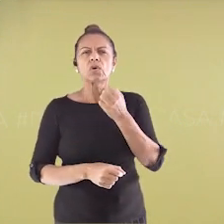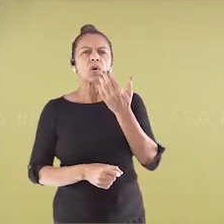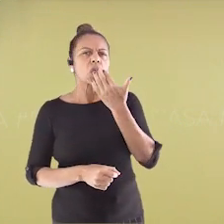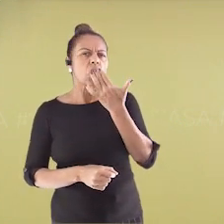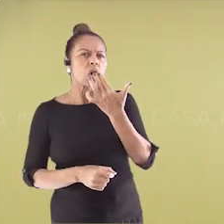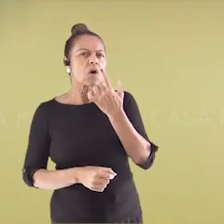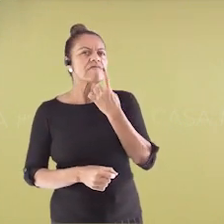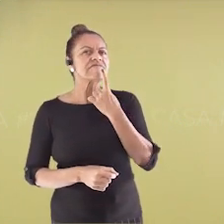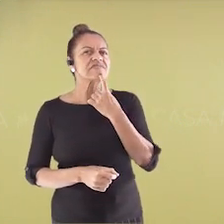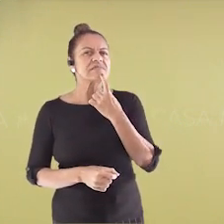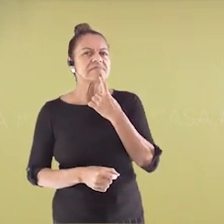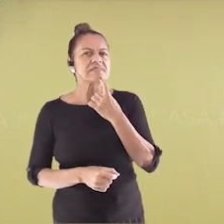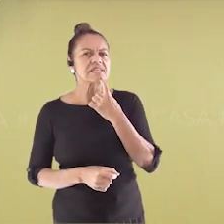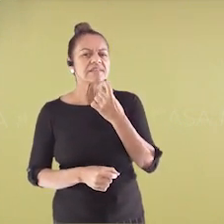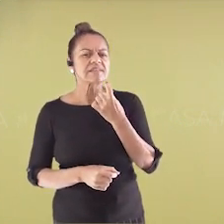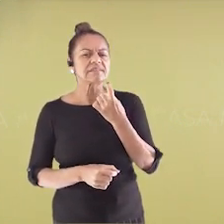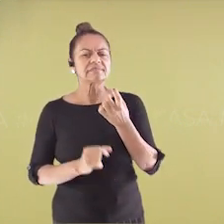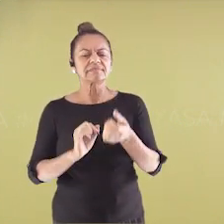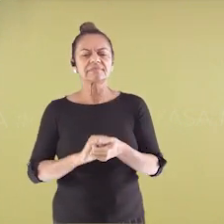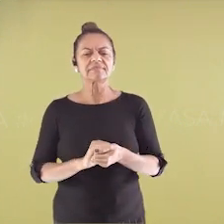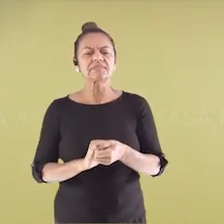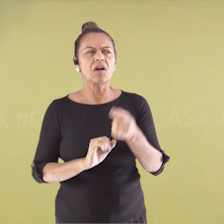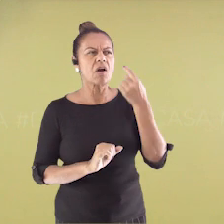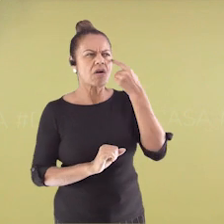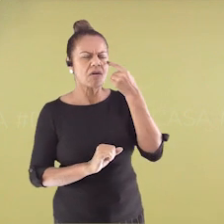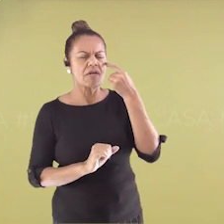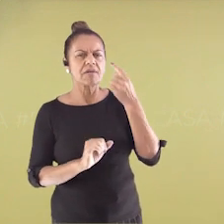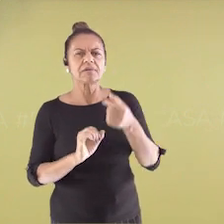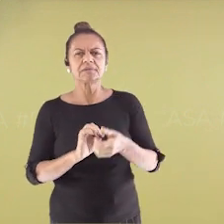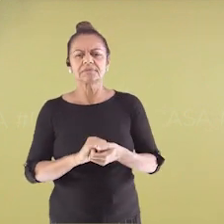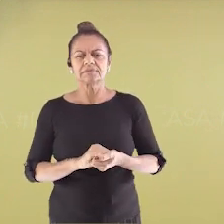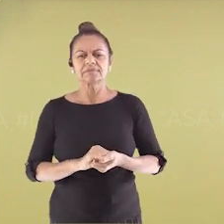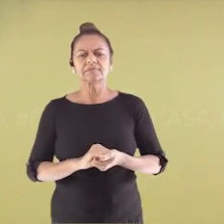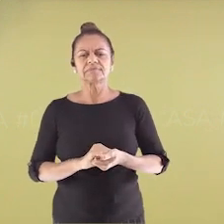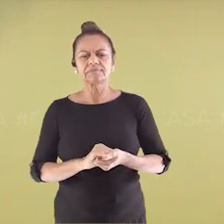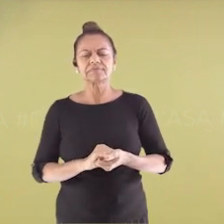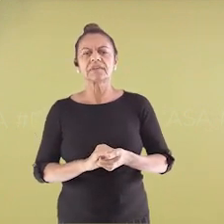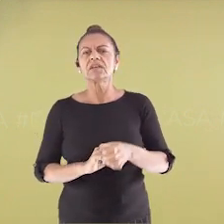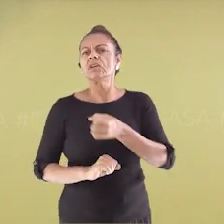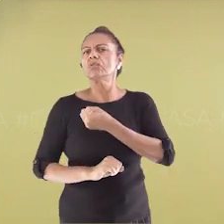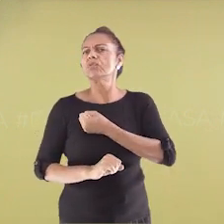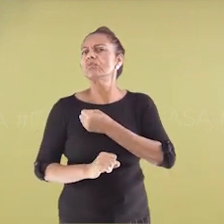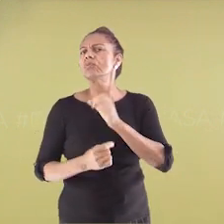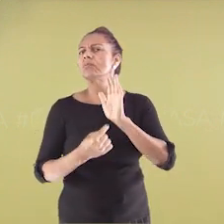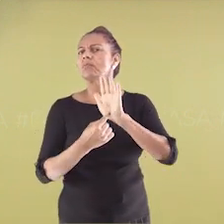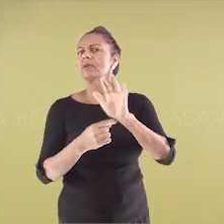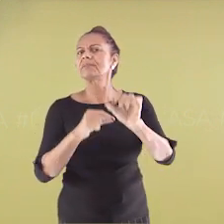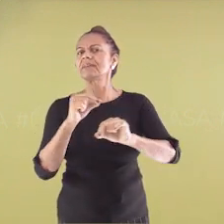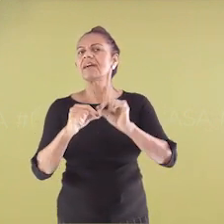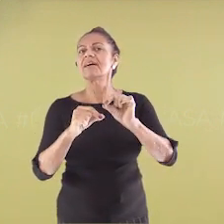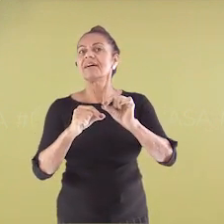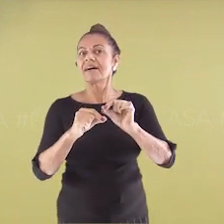chamada, temos números destacados em vermelho. Olhem só, temos aqui também.